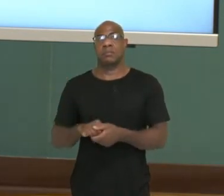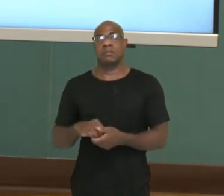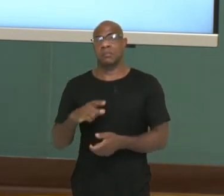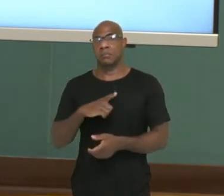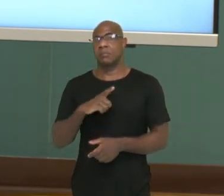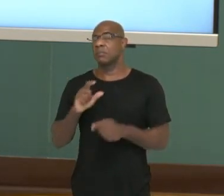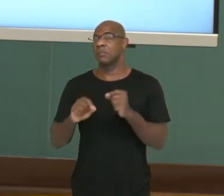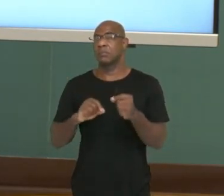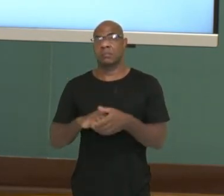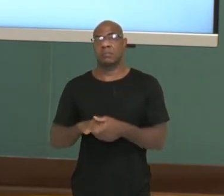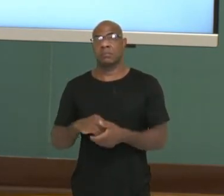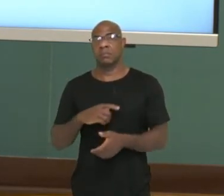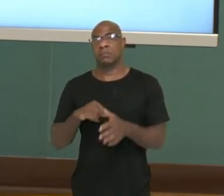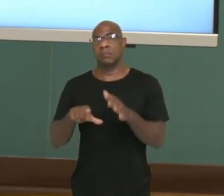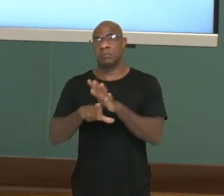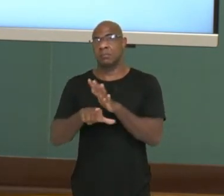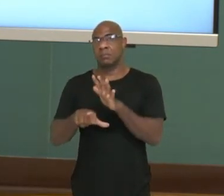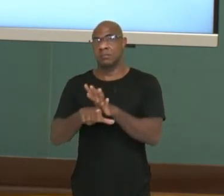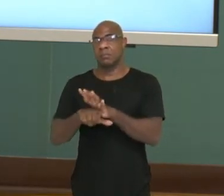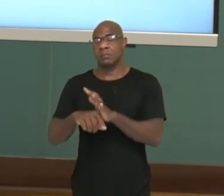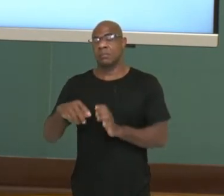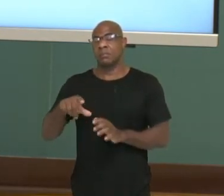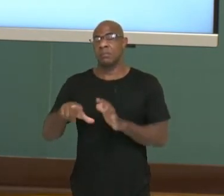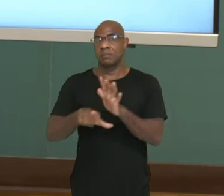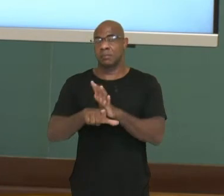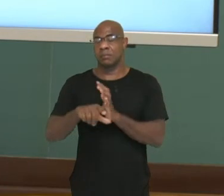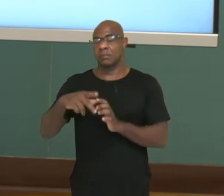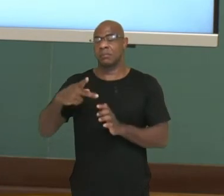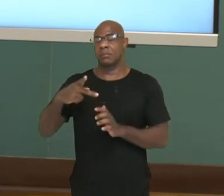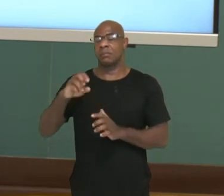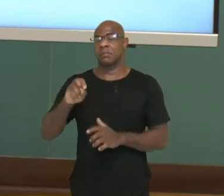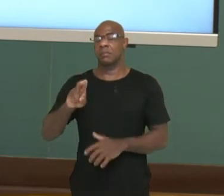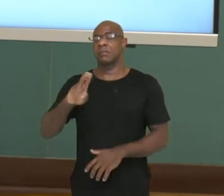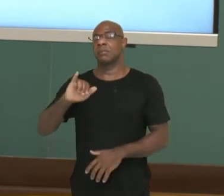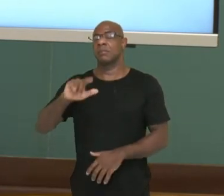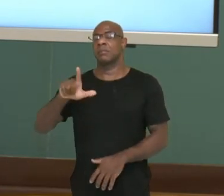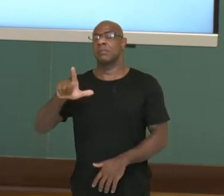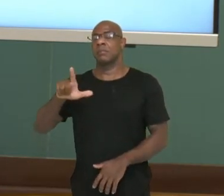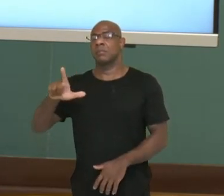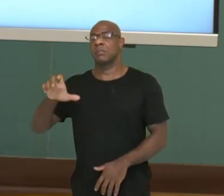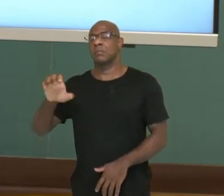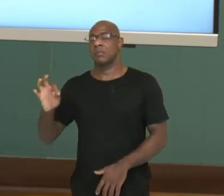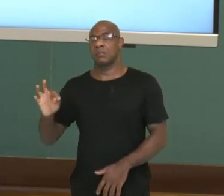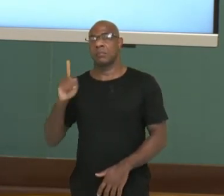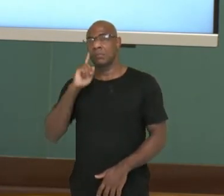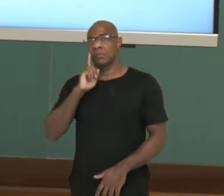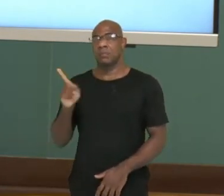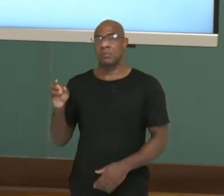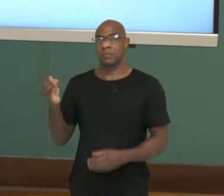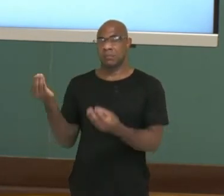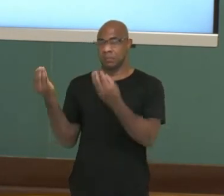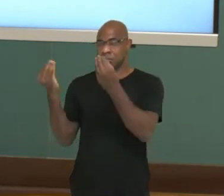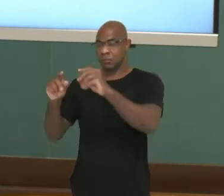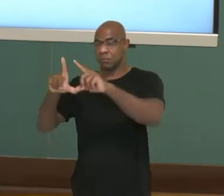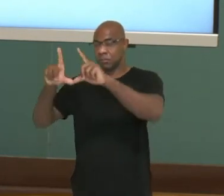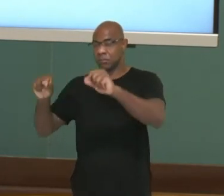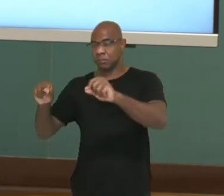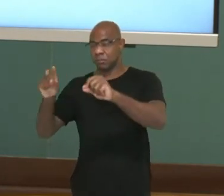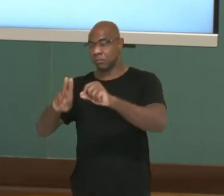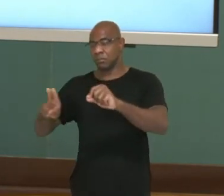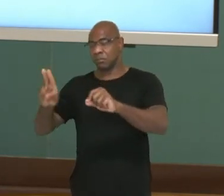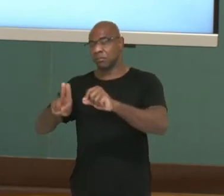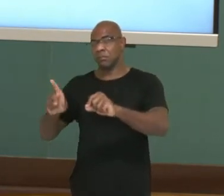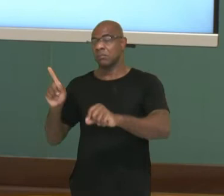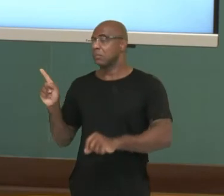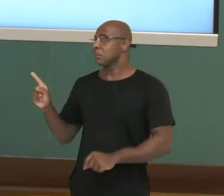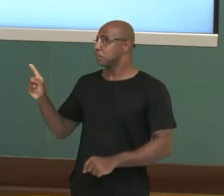nós temos, aplicando a lei de Pollard, I igual ER, Força da tomatriz do gerador sobre a resistência externa mais a